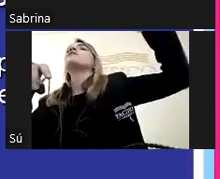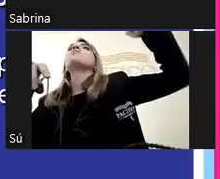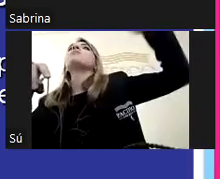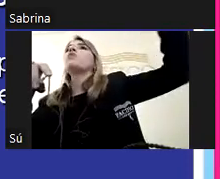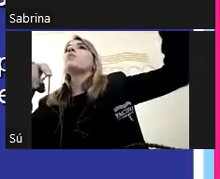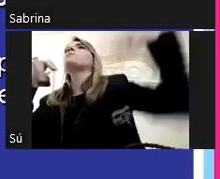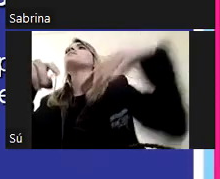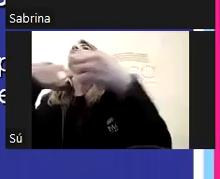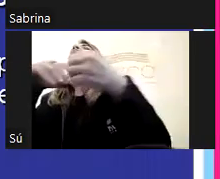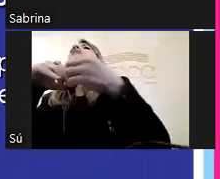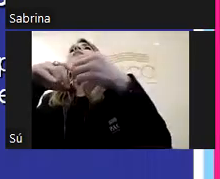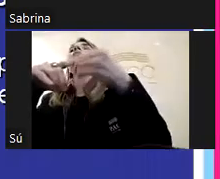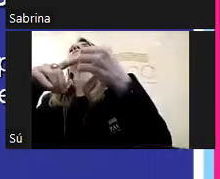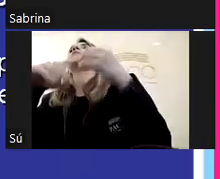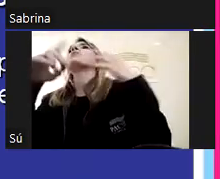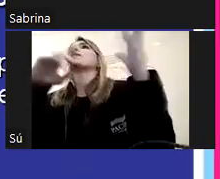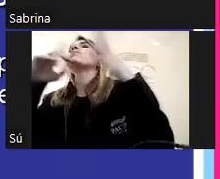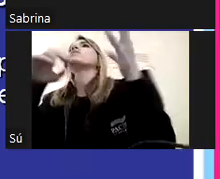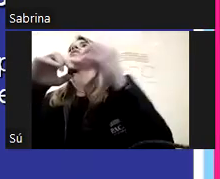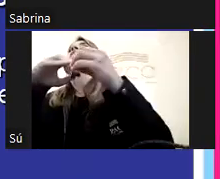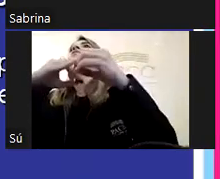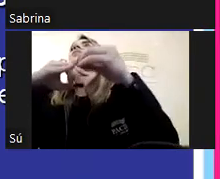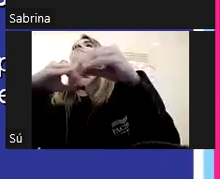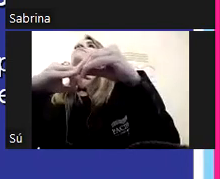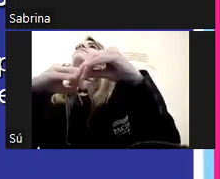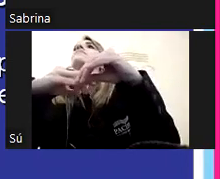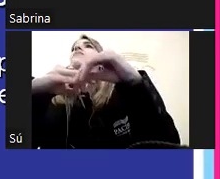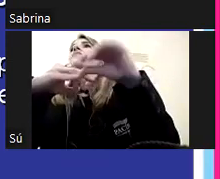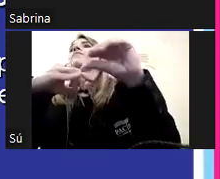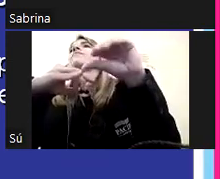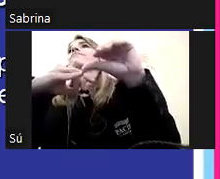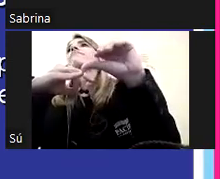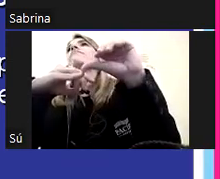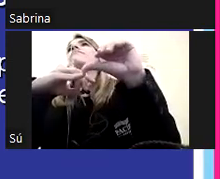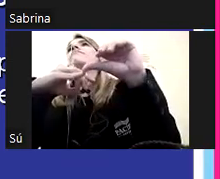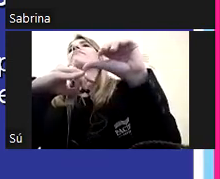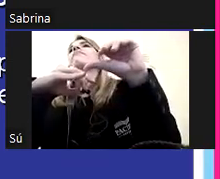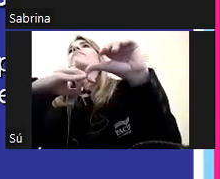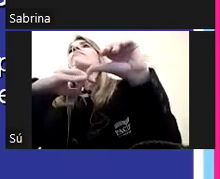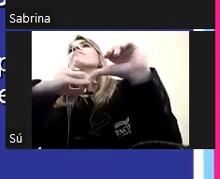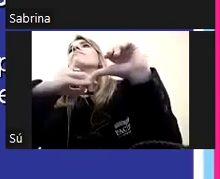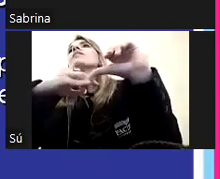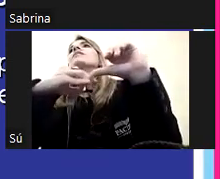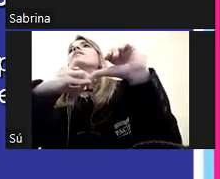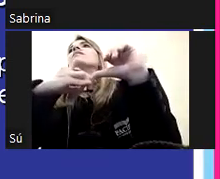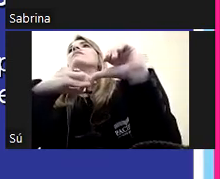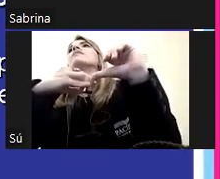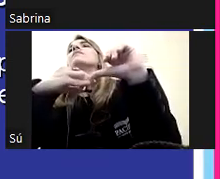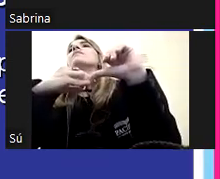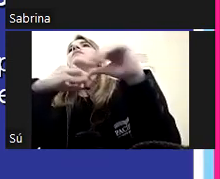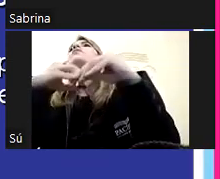aliviam tensões e agem como um antídoto para a resposta de adrenalina e do